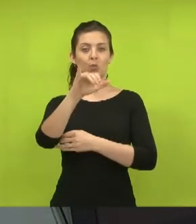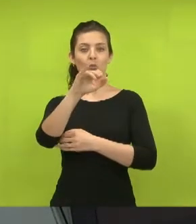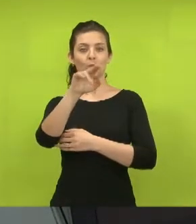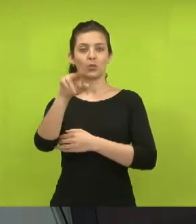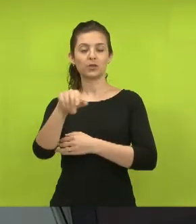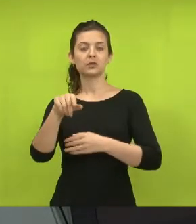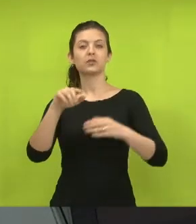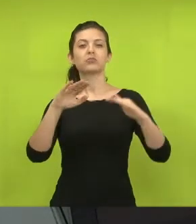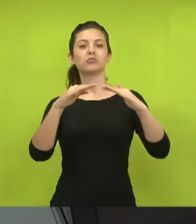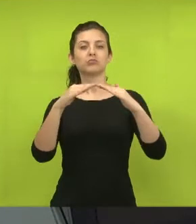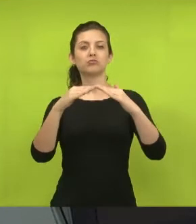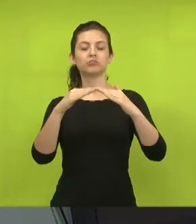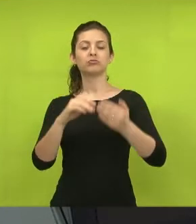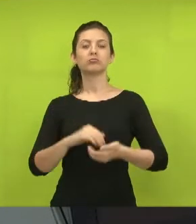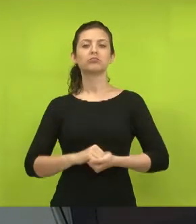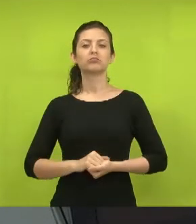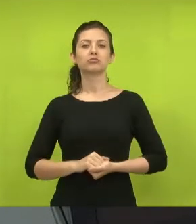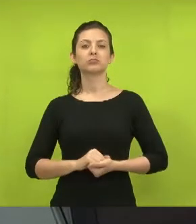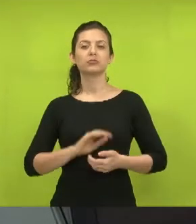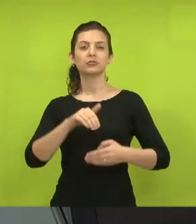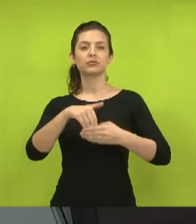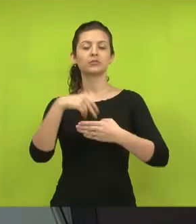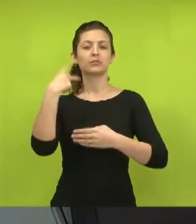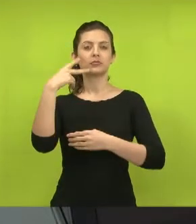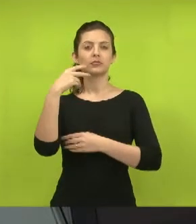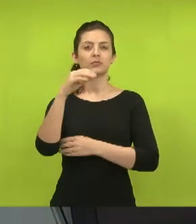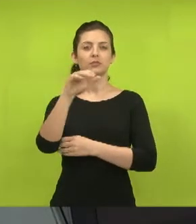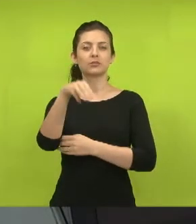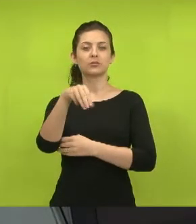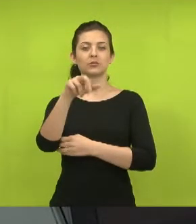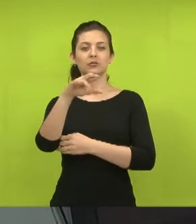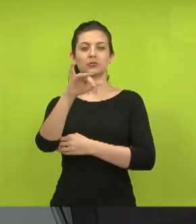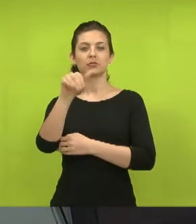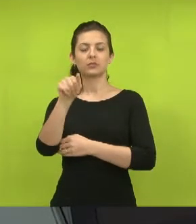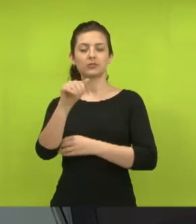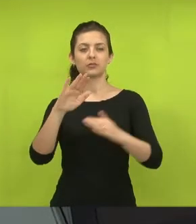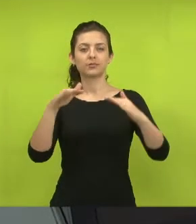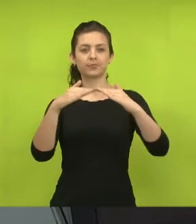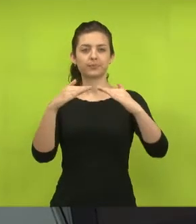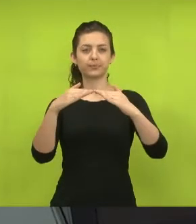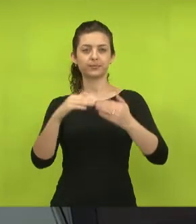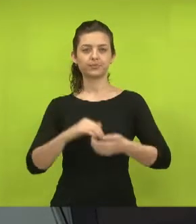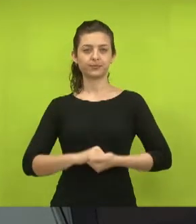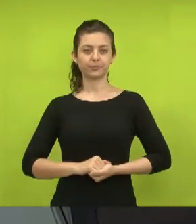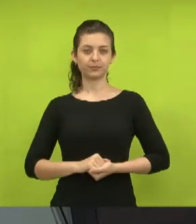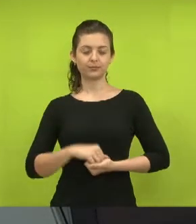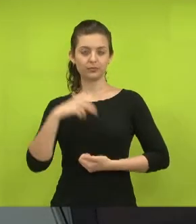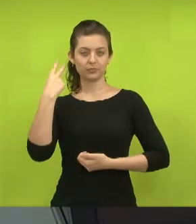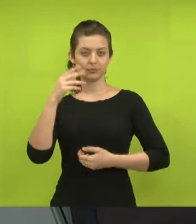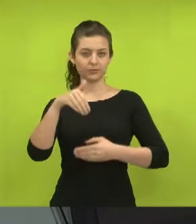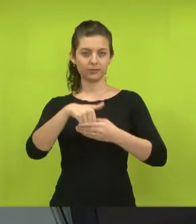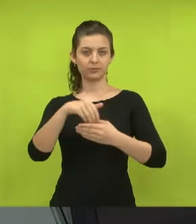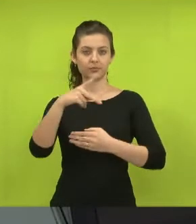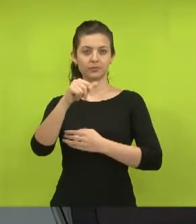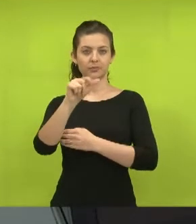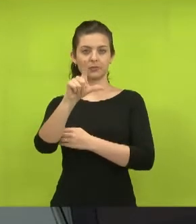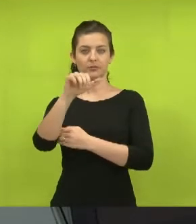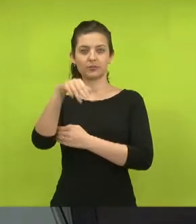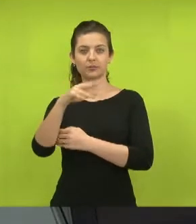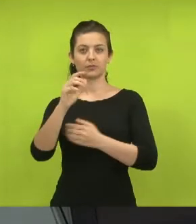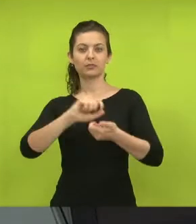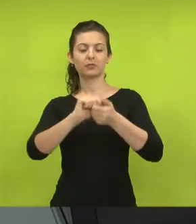Flávio? Favorável. Como vota a vereadora doutora Márcia? Favorável. Como vota o vereador Paulinho do